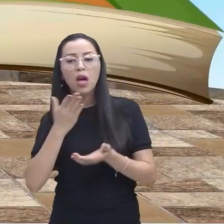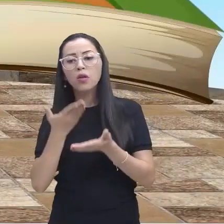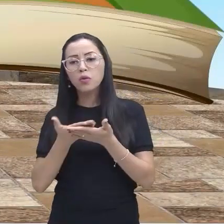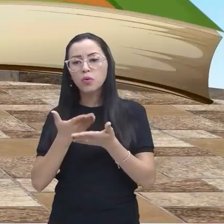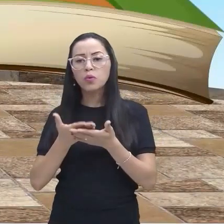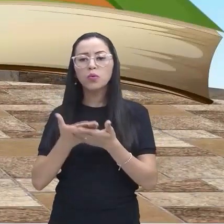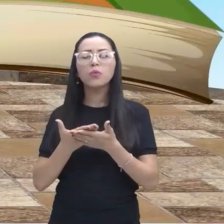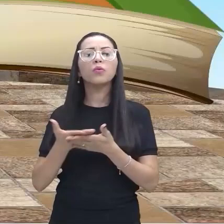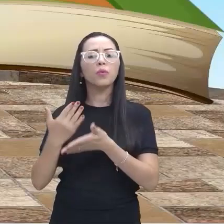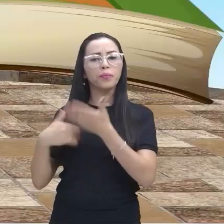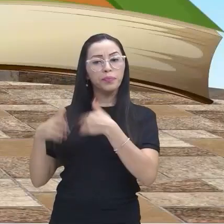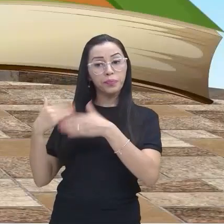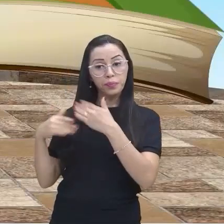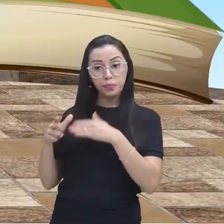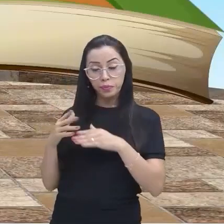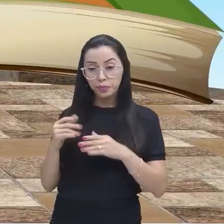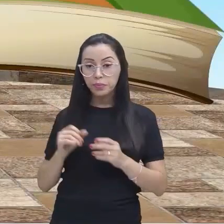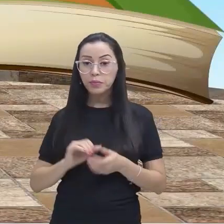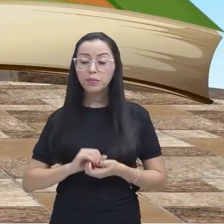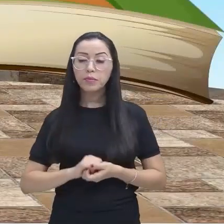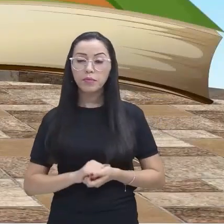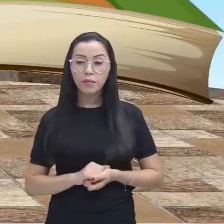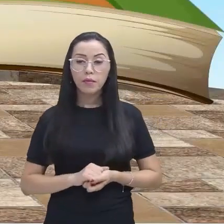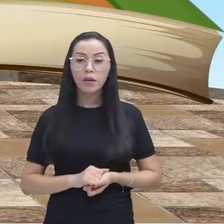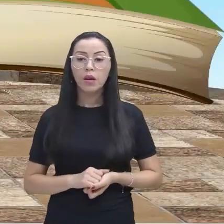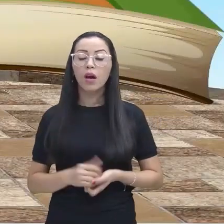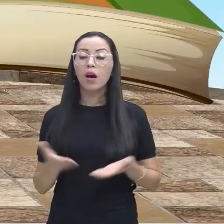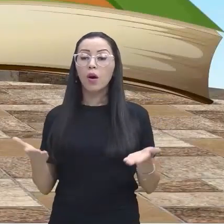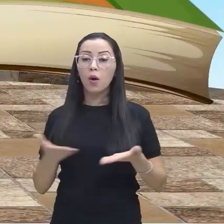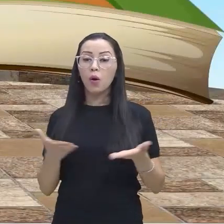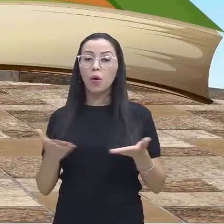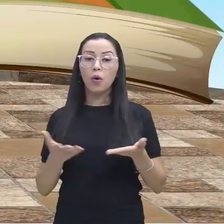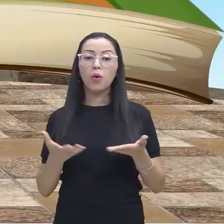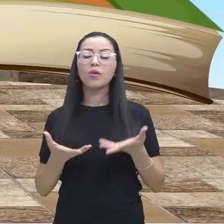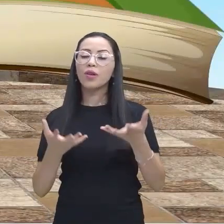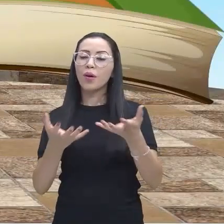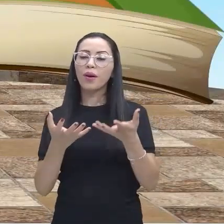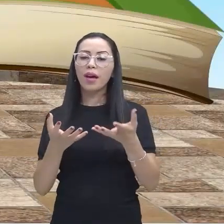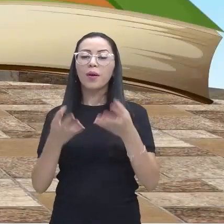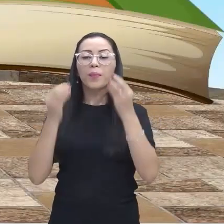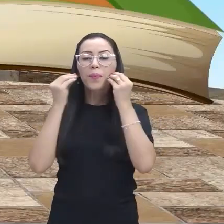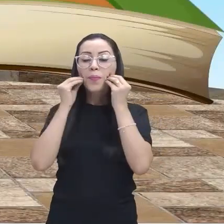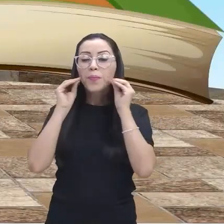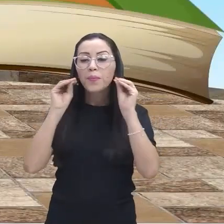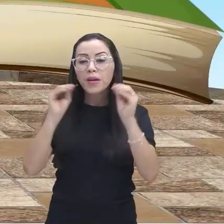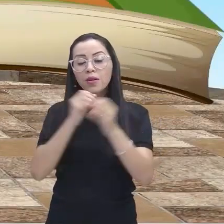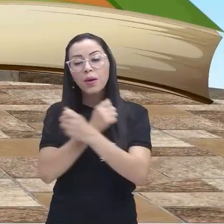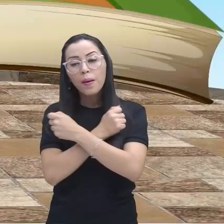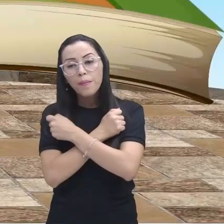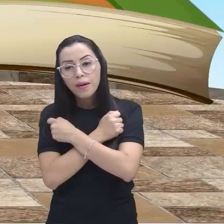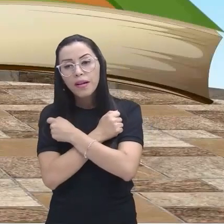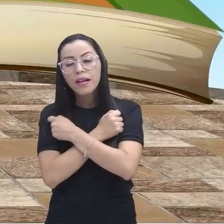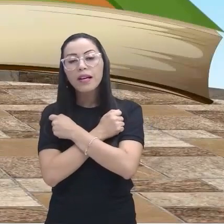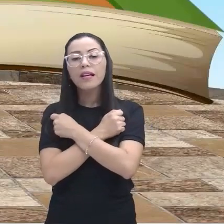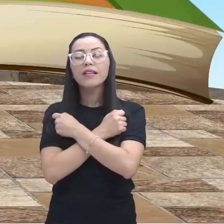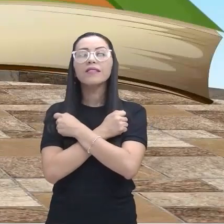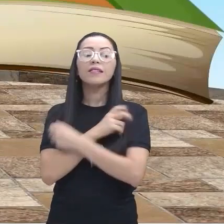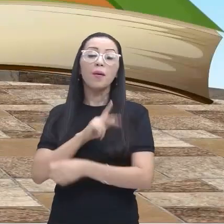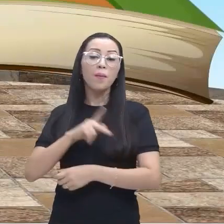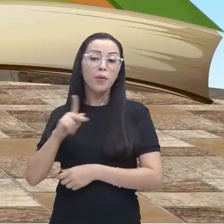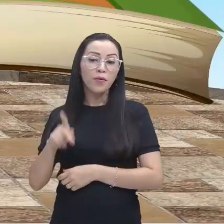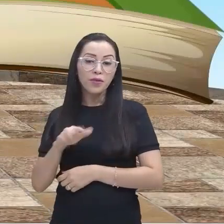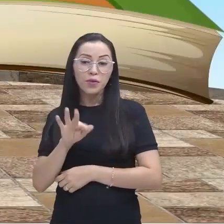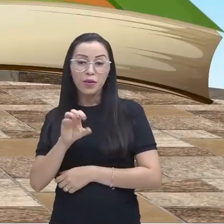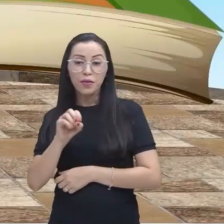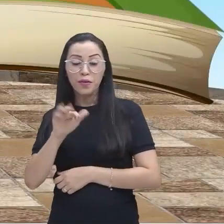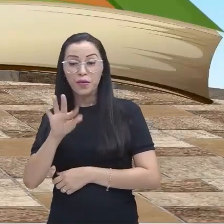outros professores. Eu quero mandar para você um forte beijo e abraço da professora fofa.